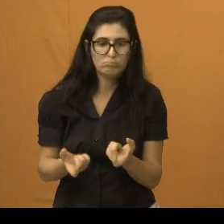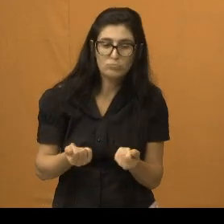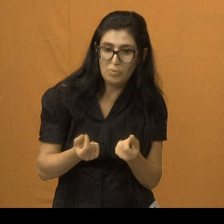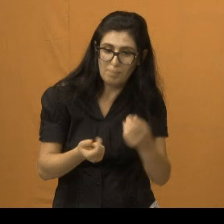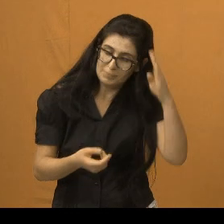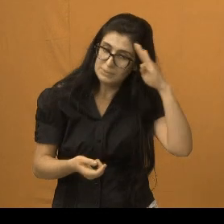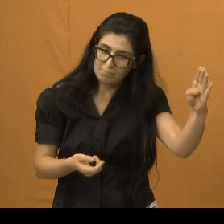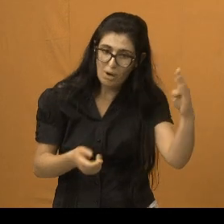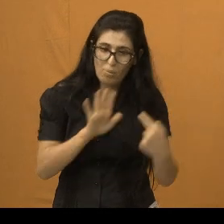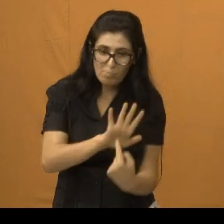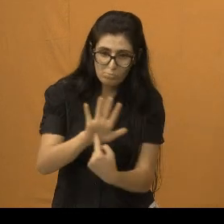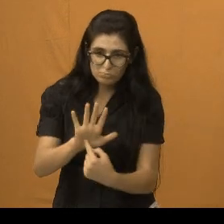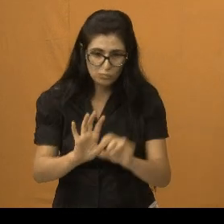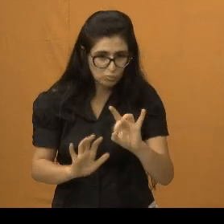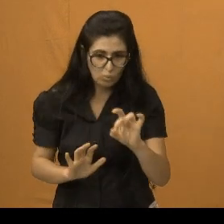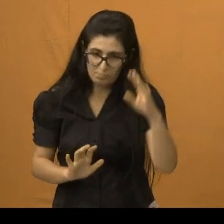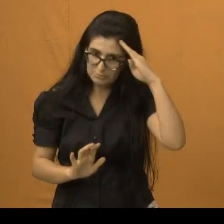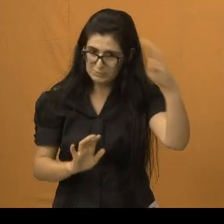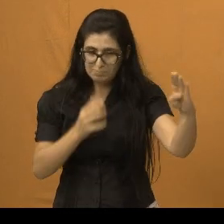638.837, realizou